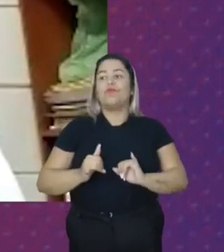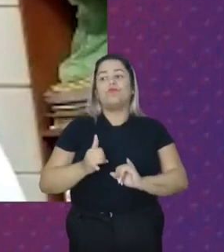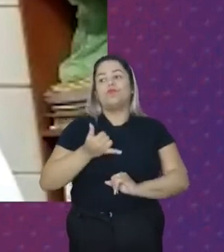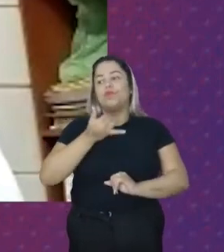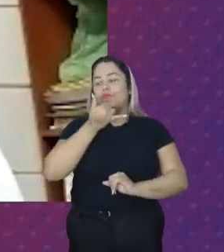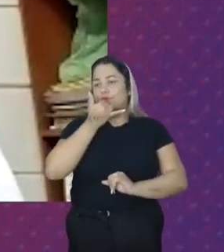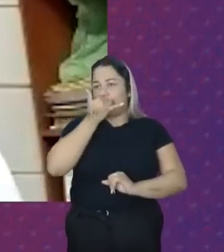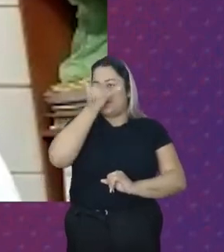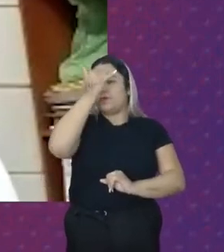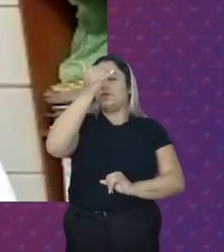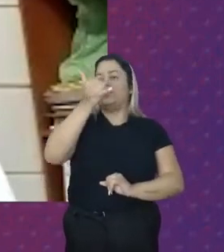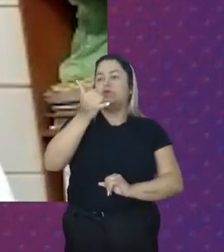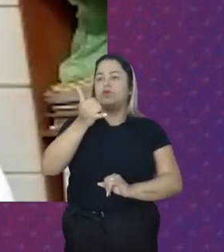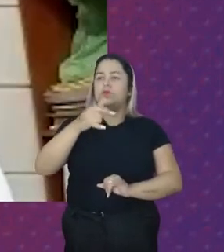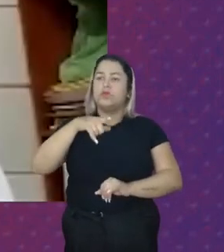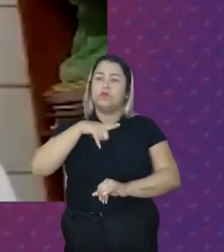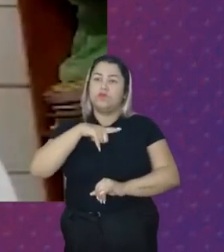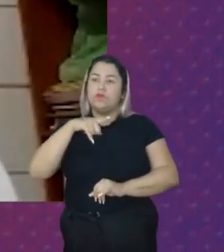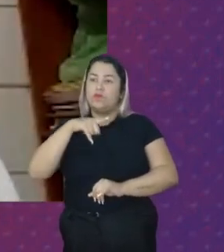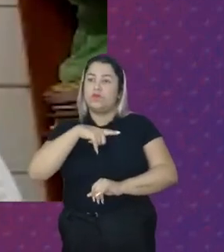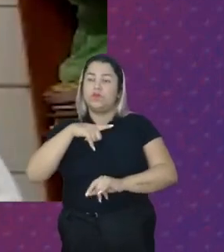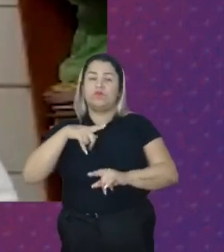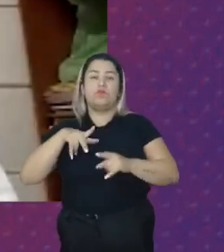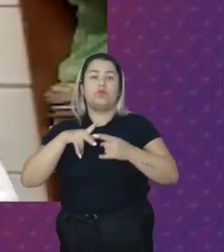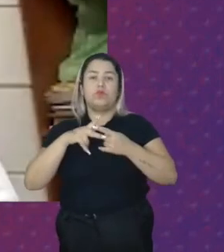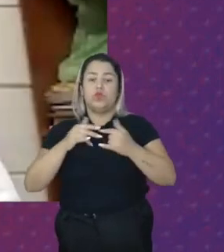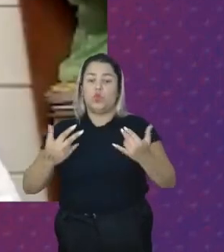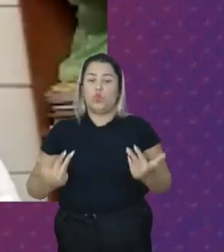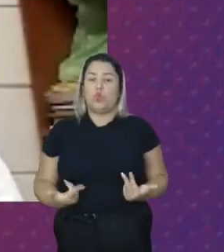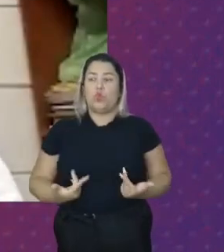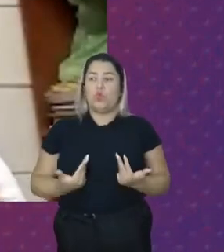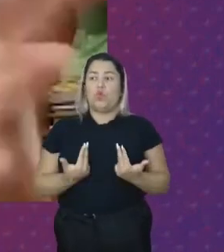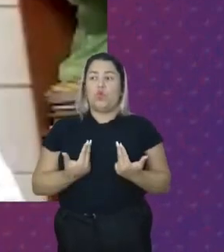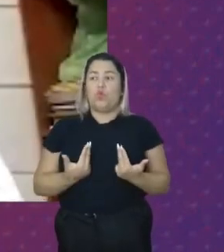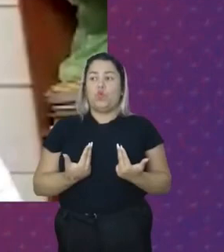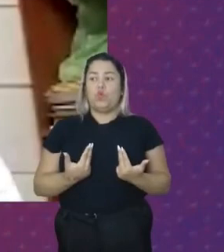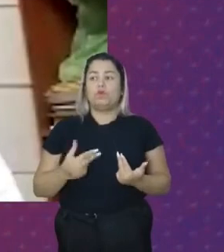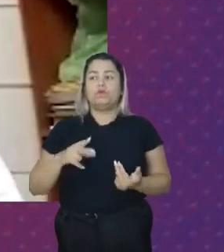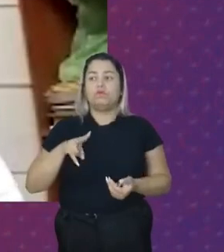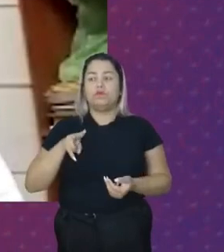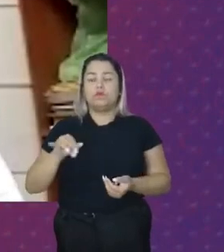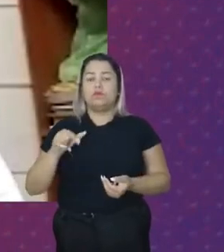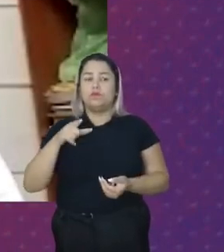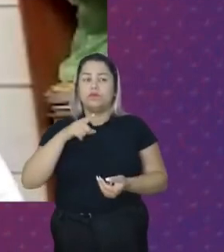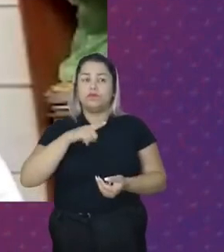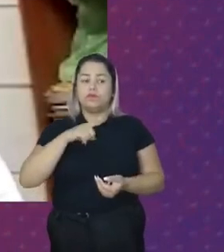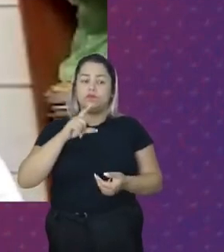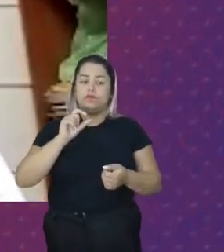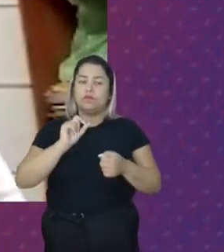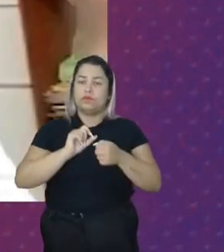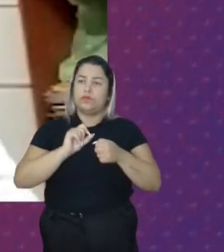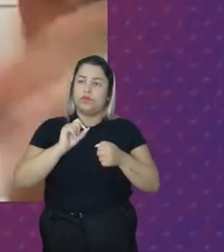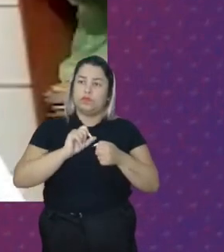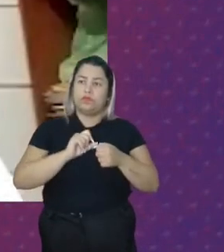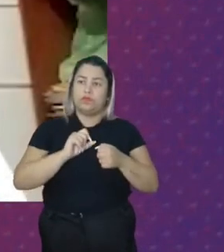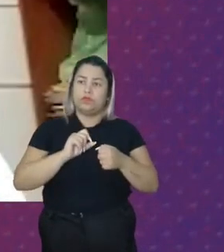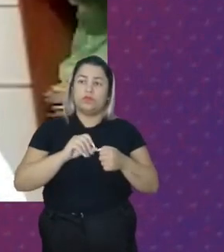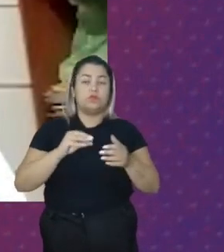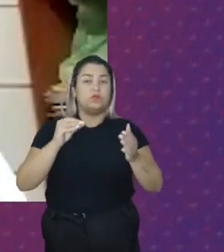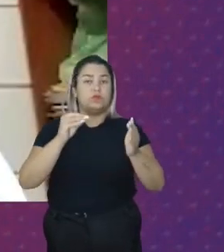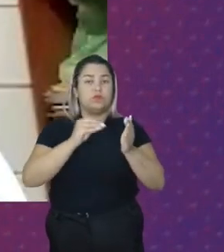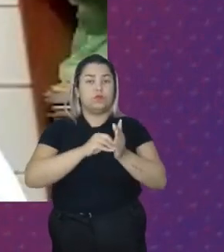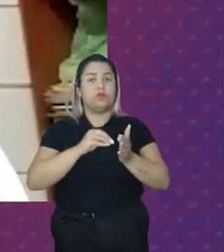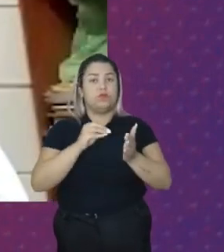Quebrou Teve um problema Nos veículos Teve que fazer cirurgia Vai ter que fazer outra Benefício Não concedido Motivo Falta de